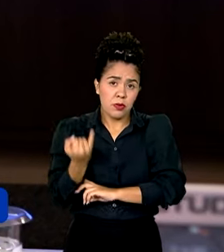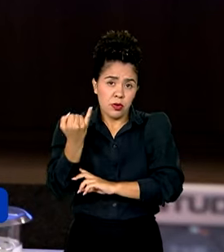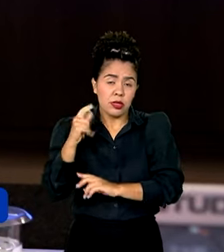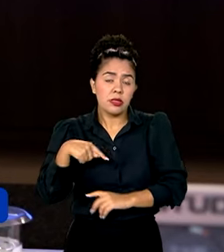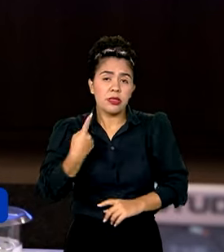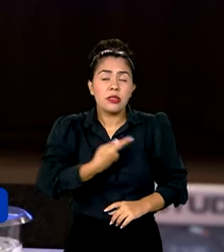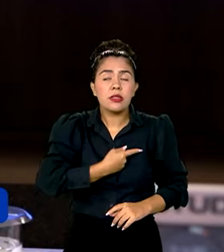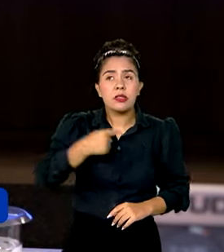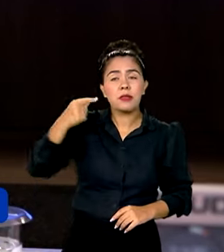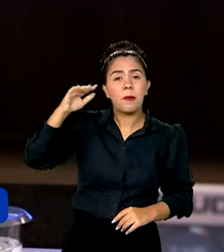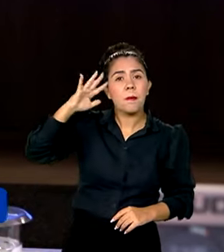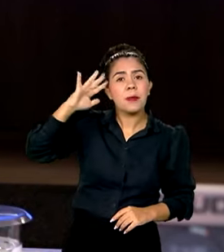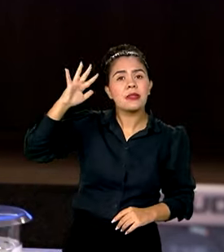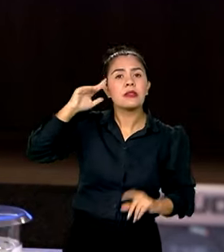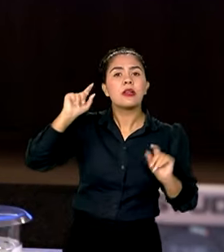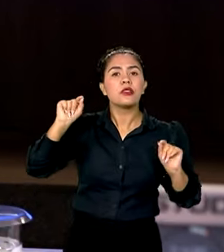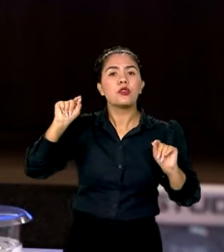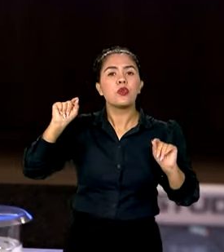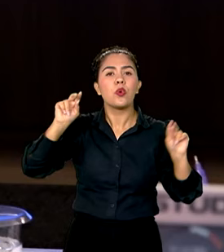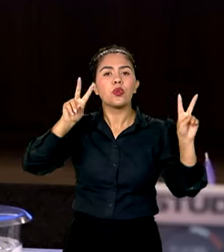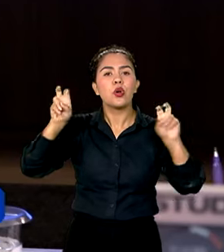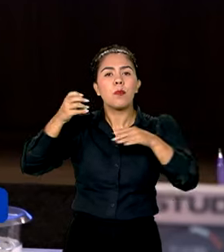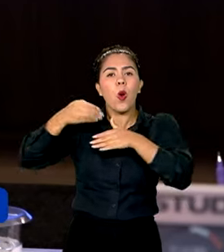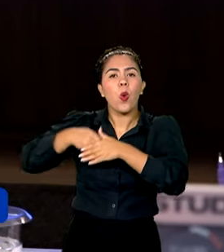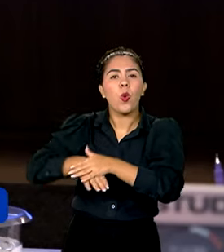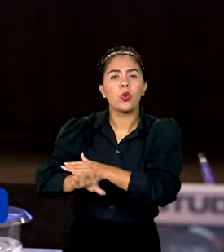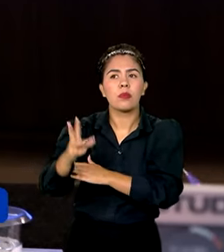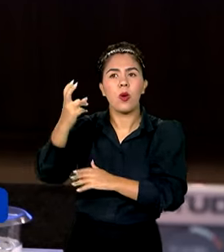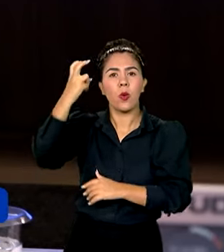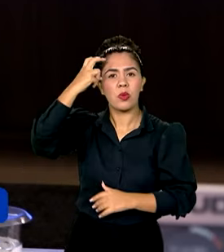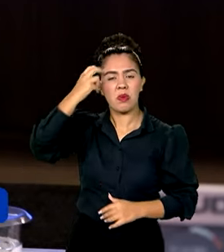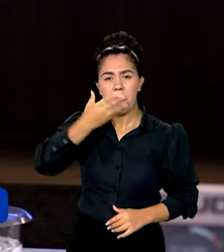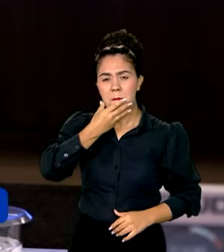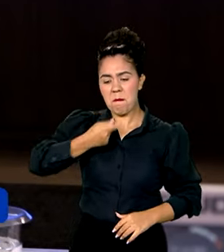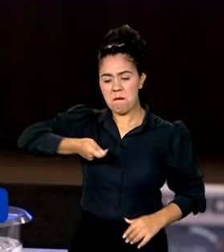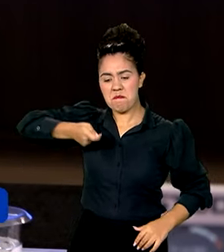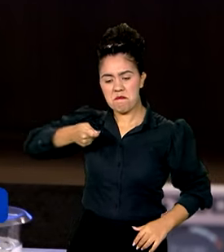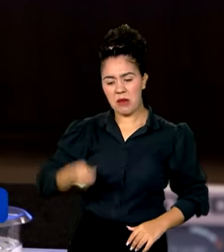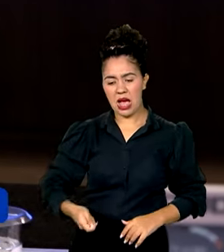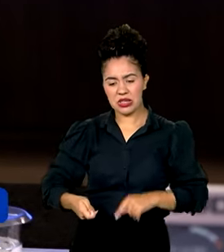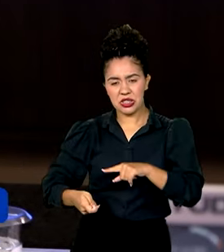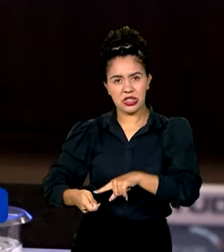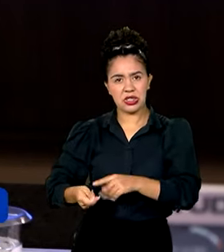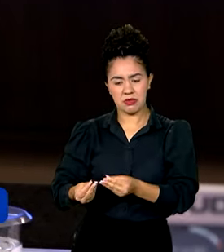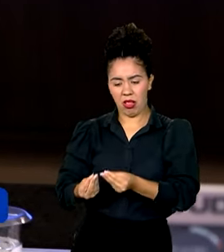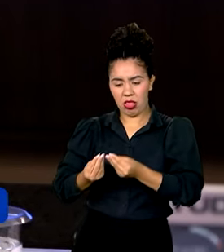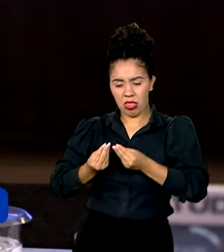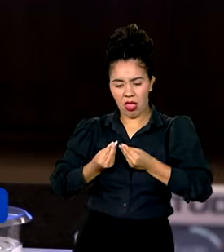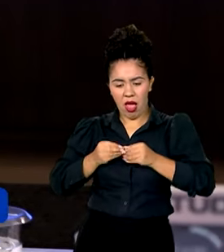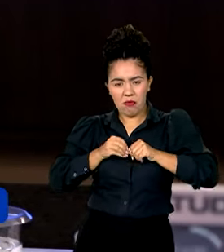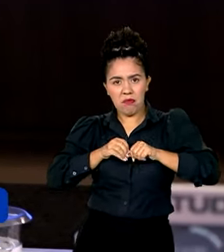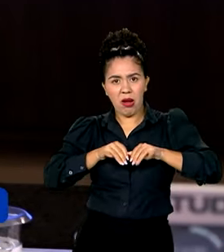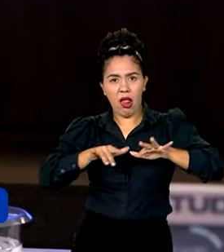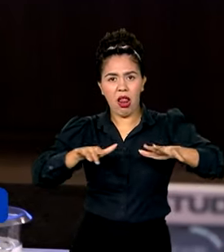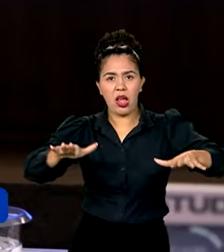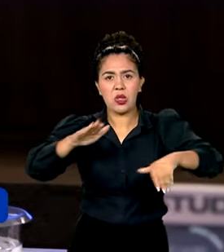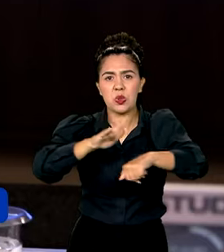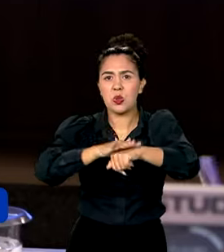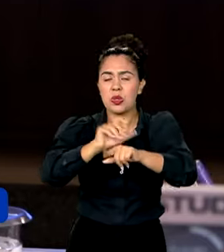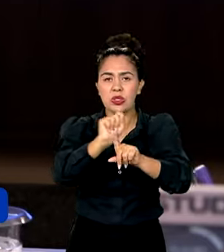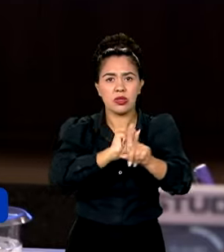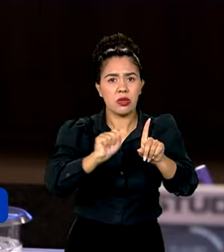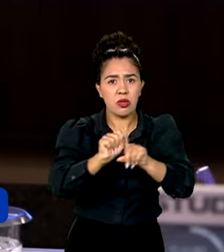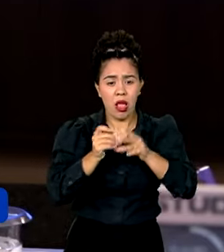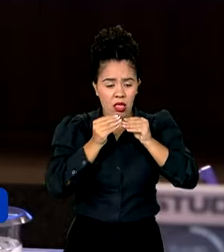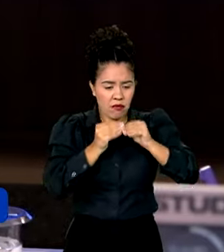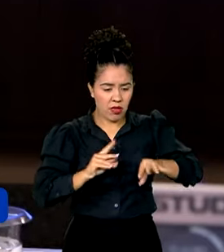essa questão cultural eh de como o machismo é algo que faz adoecer toda a sociedade e que afeta nós mulheres